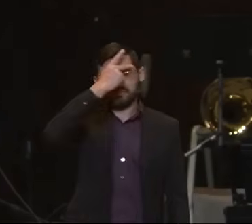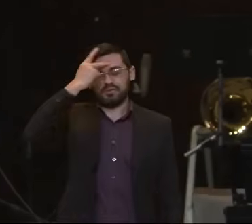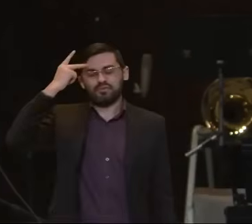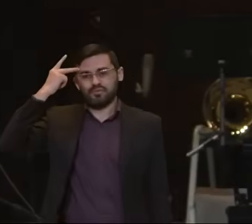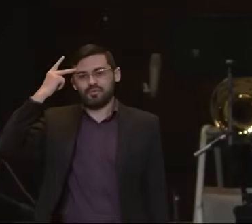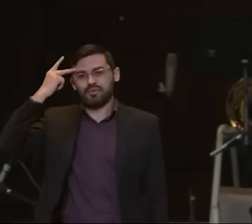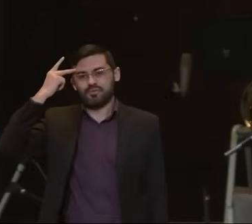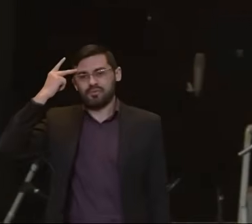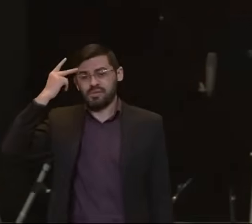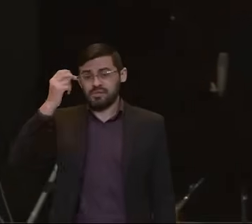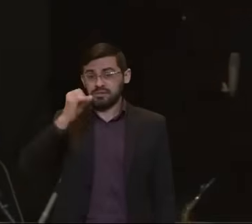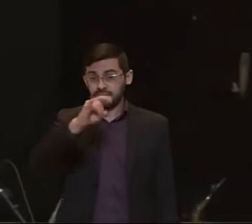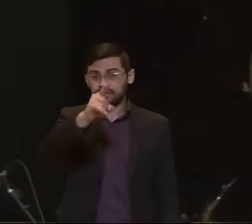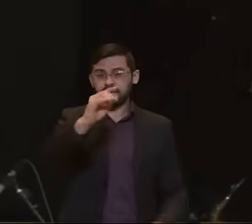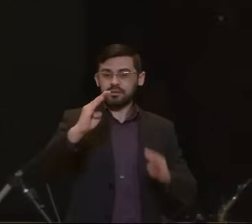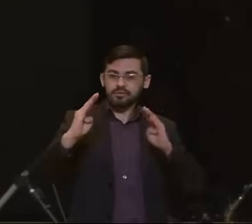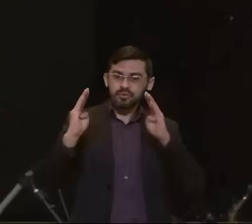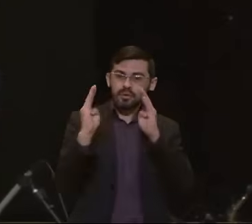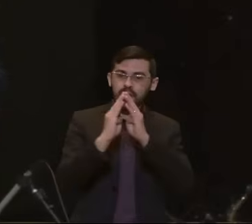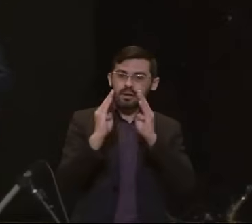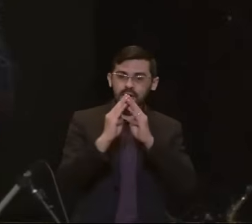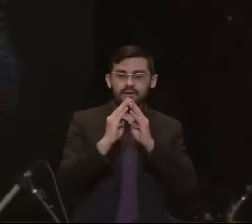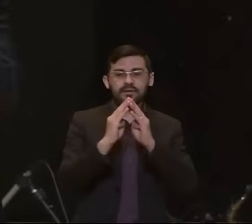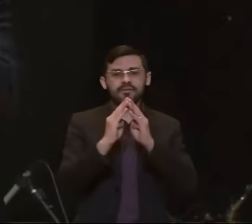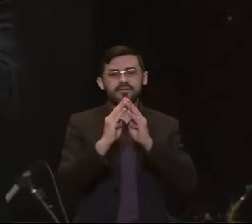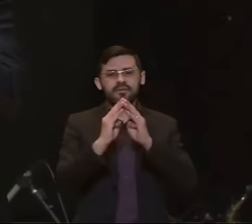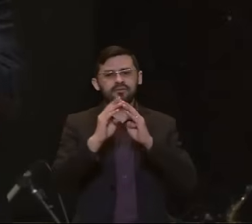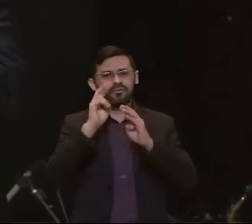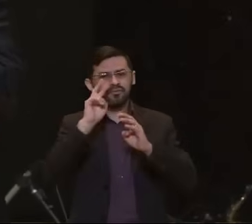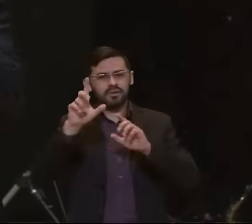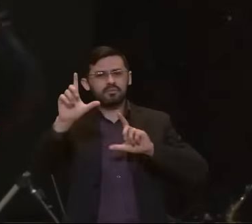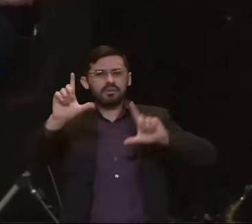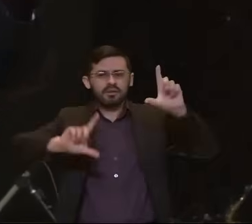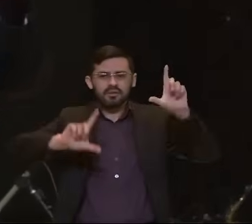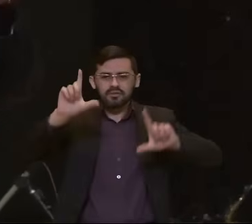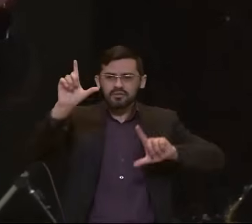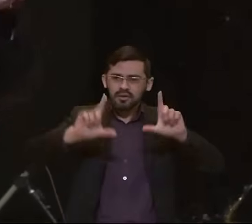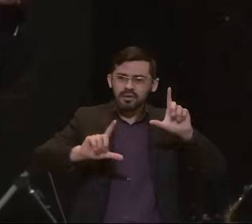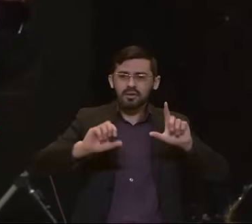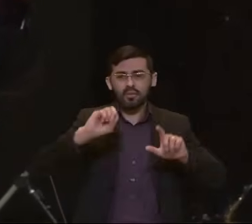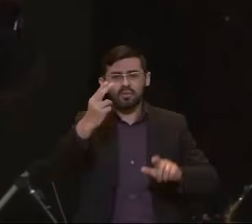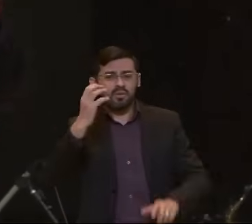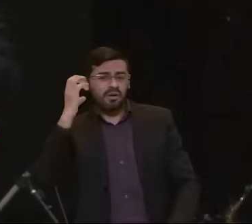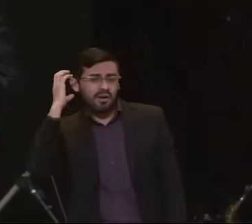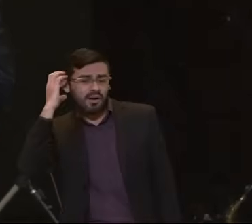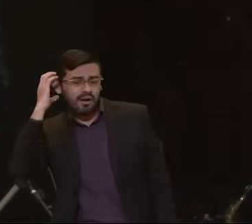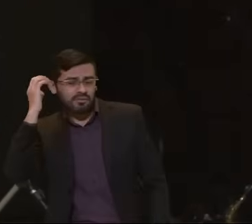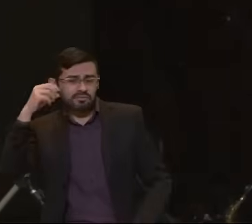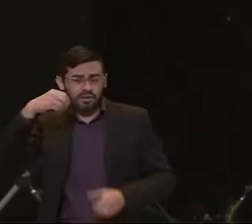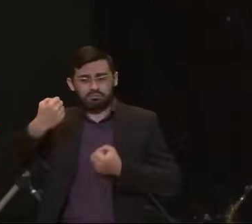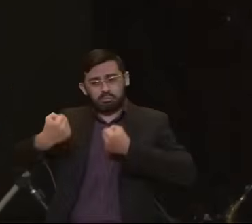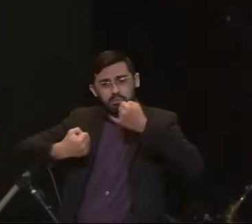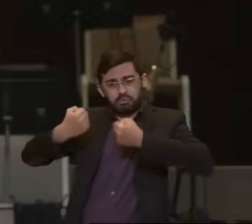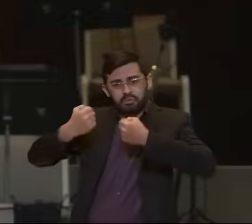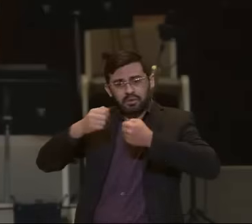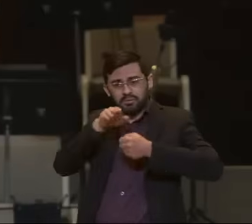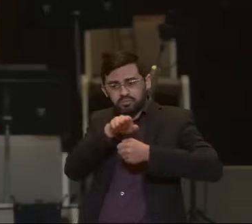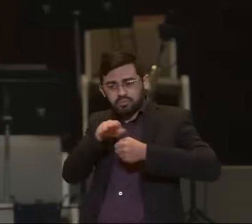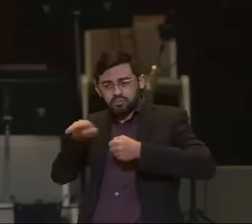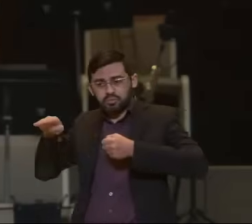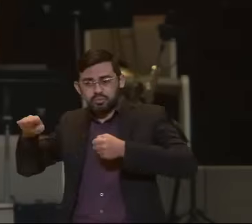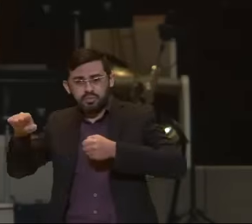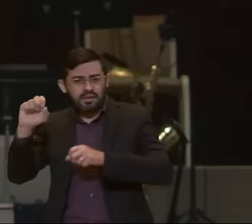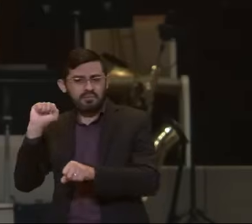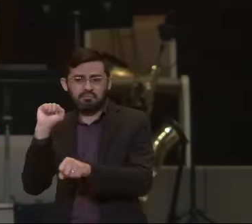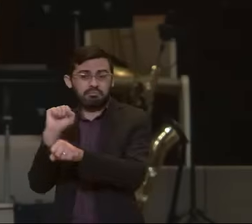Se você está na sua casa, está ouvindo pelo rádio, se você está ouvindo pelo rádio, encosta aí o teu carro. Se você está dirigindo,